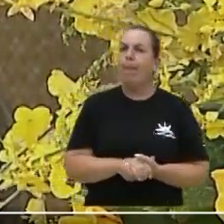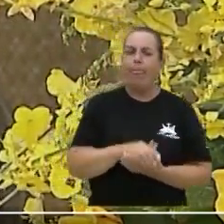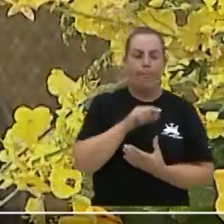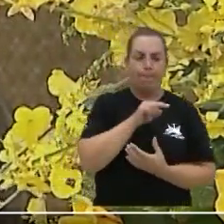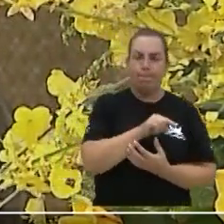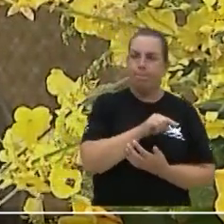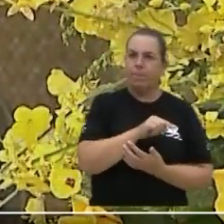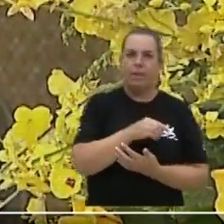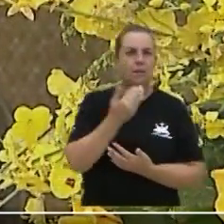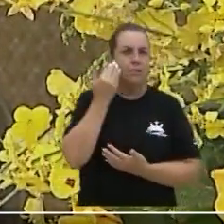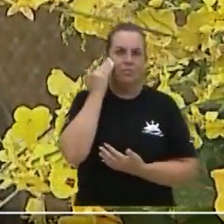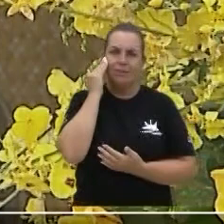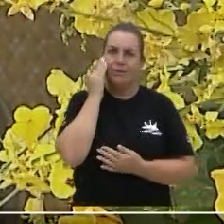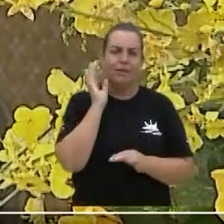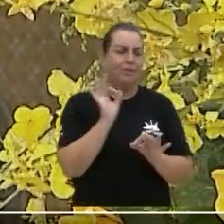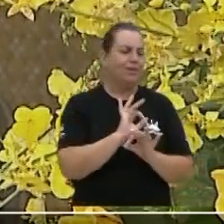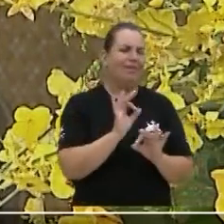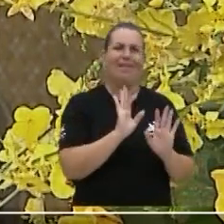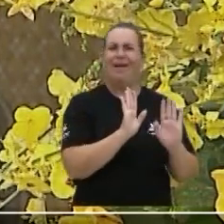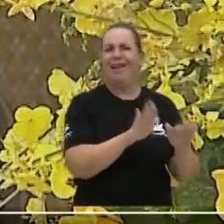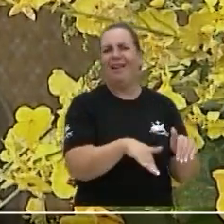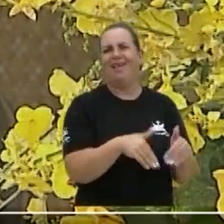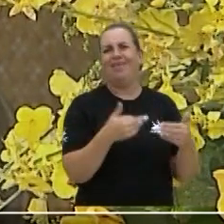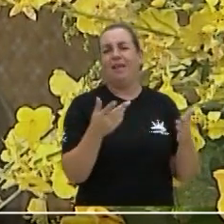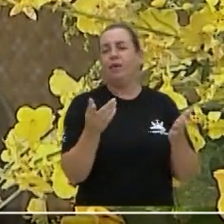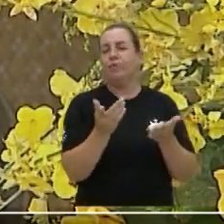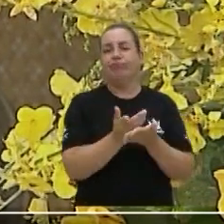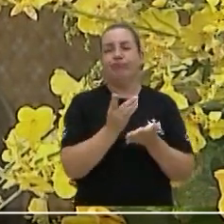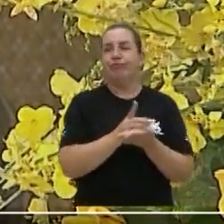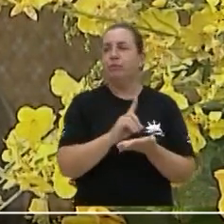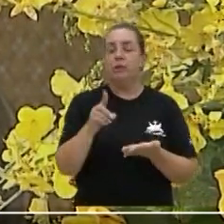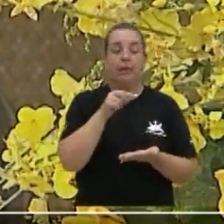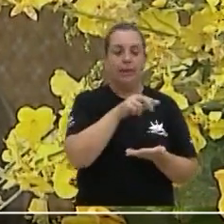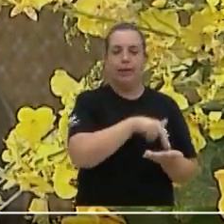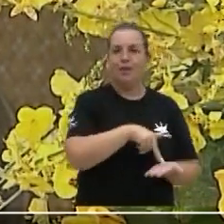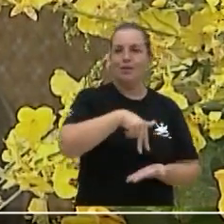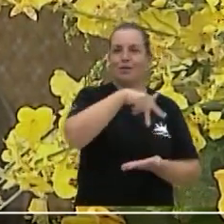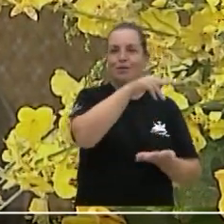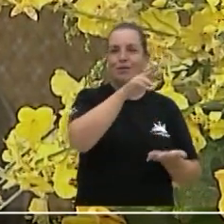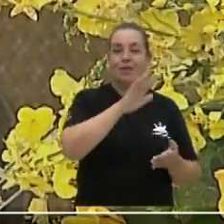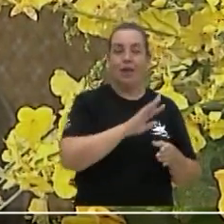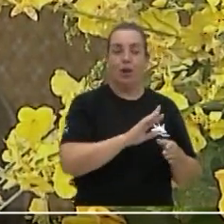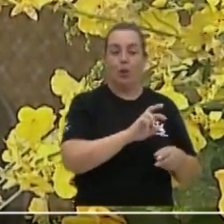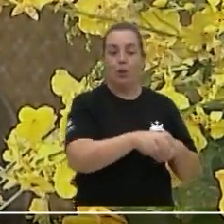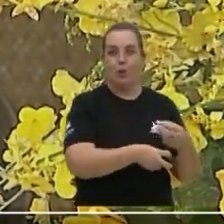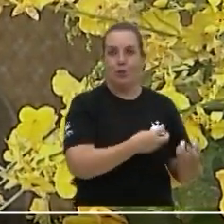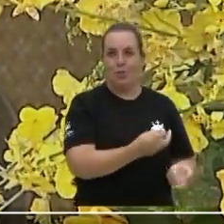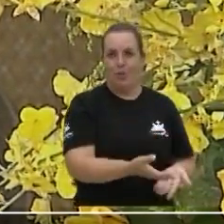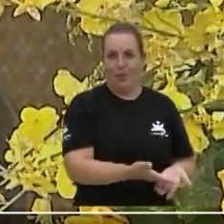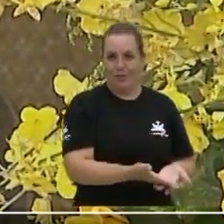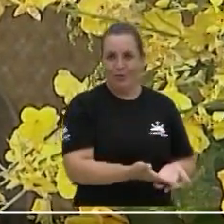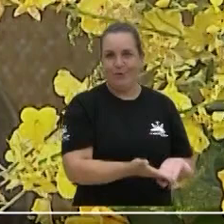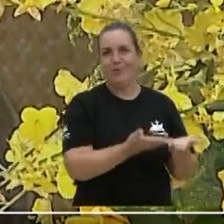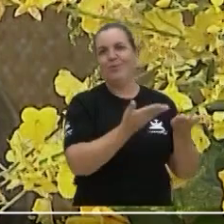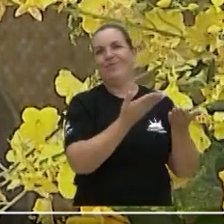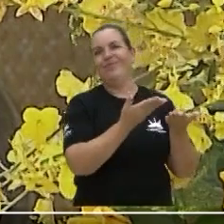não tinham compreendido a escritura segundo a qual ele devia ressuscitar dos mortos.